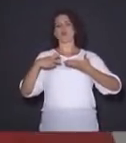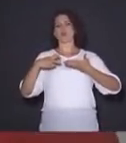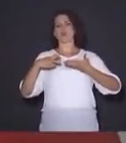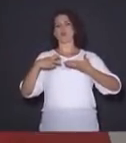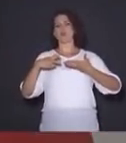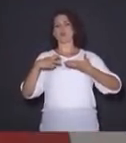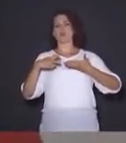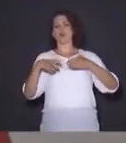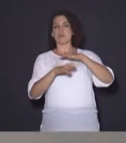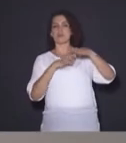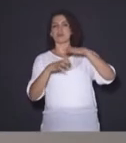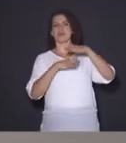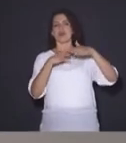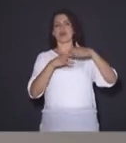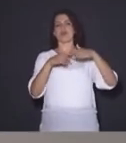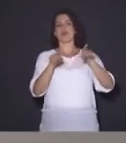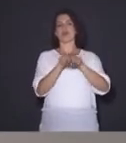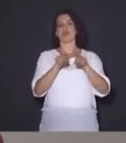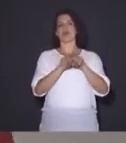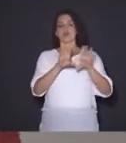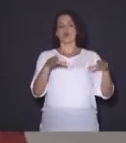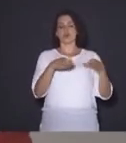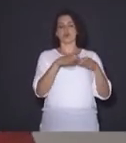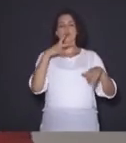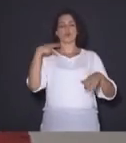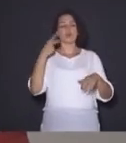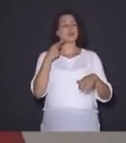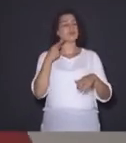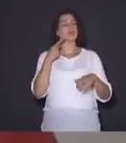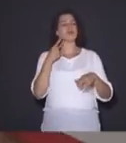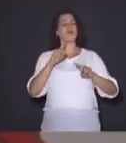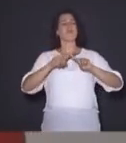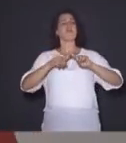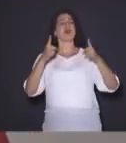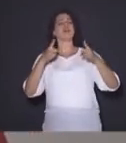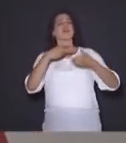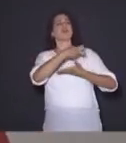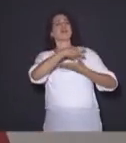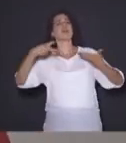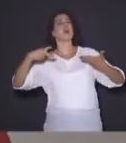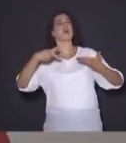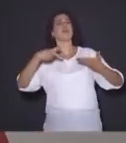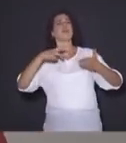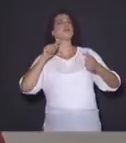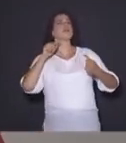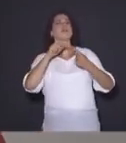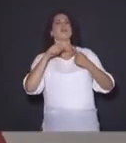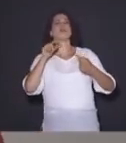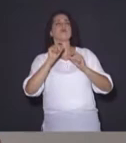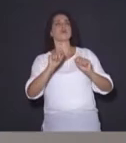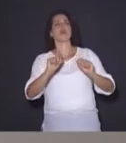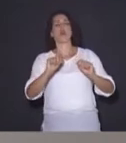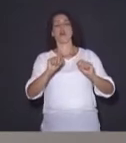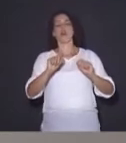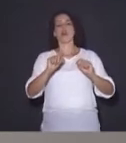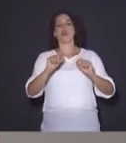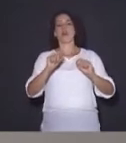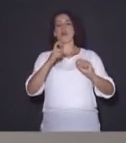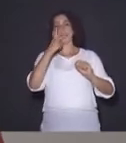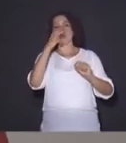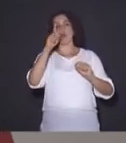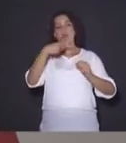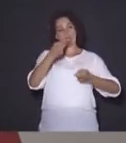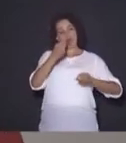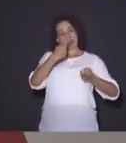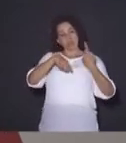que implementar um retrocesso aí eu faço um parêntesis capitalismo